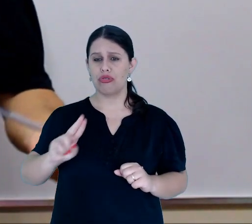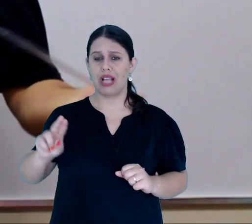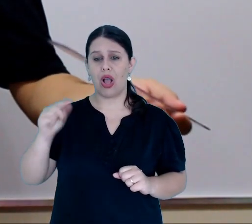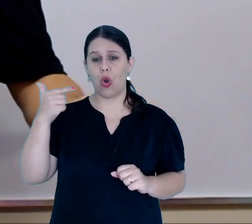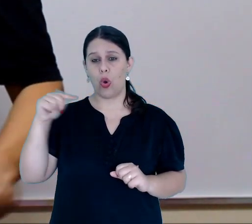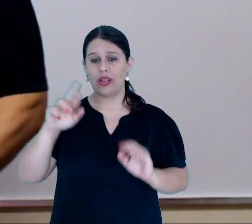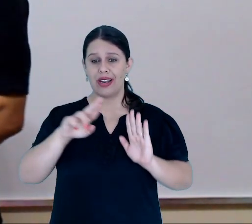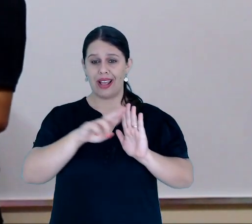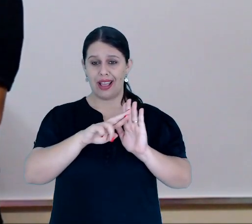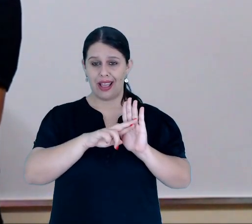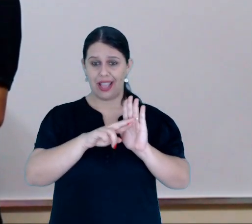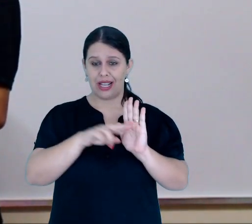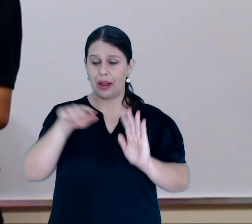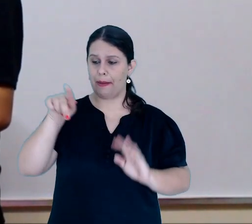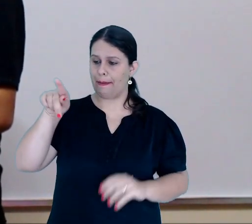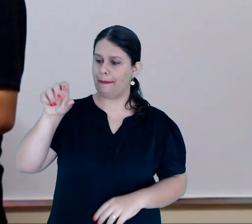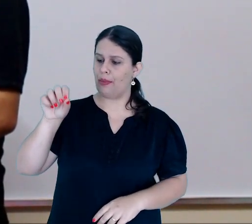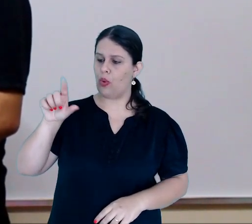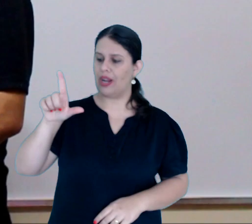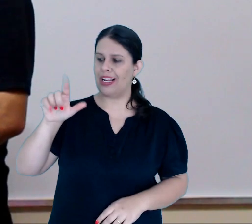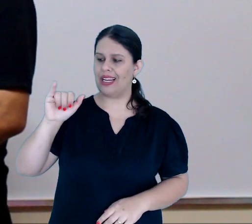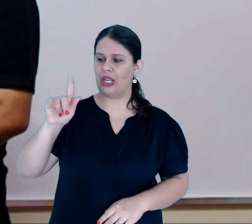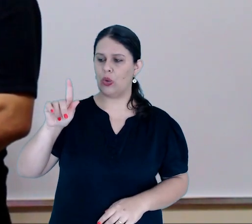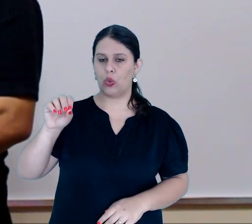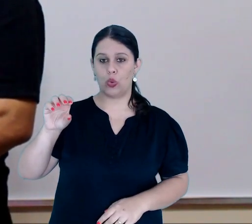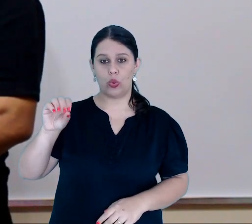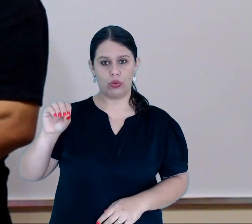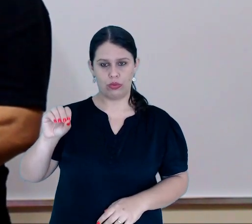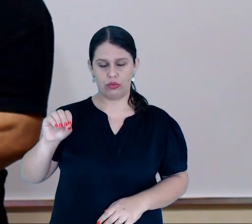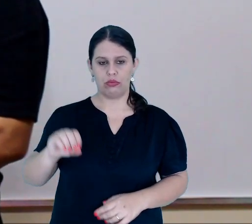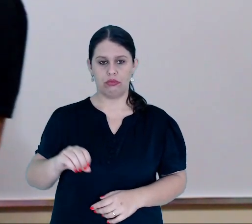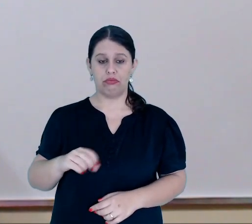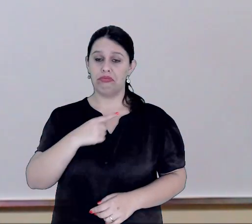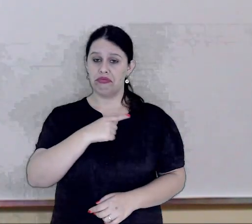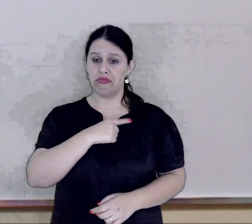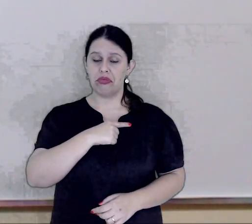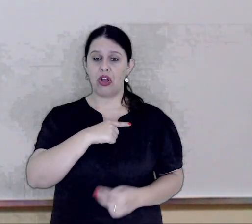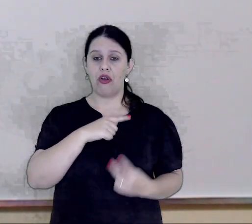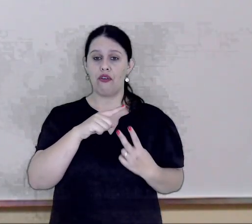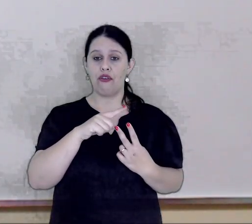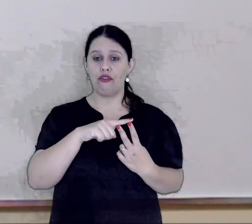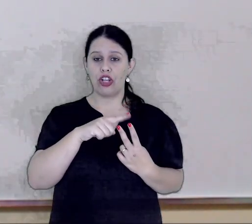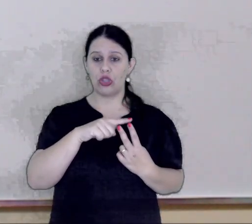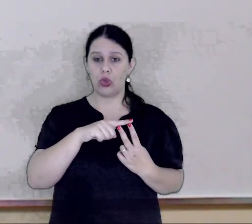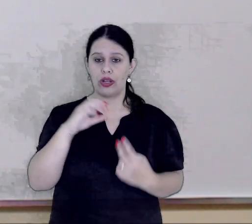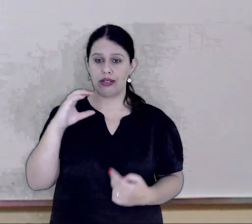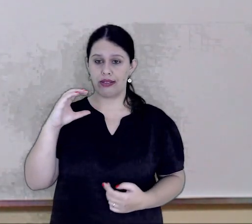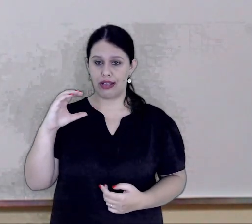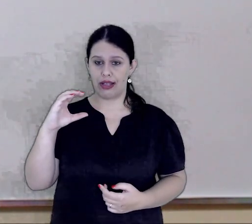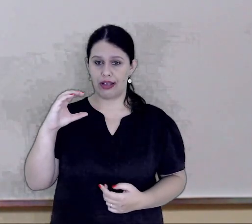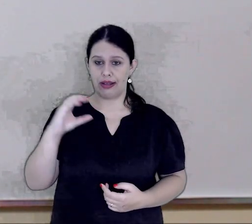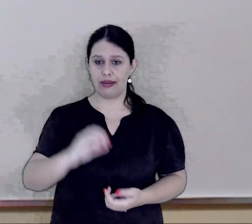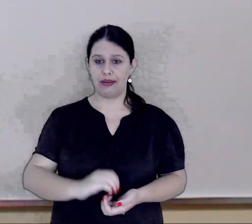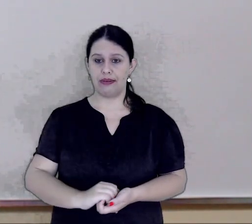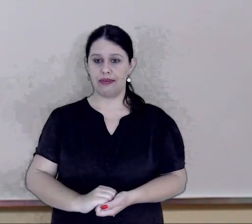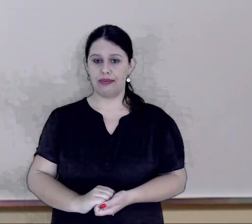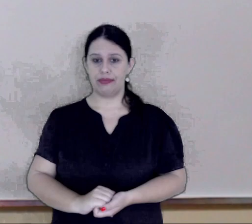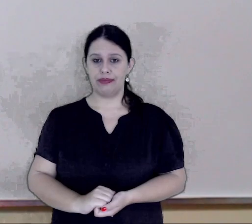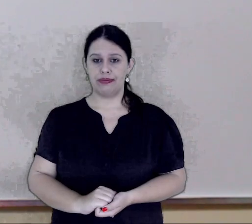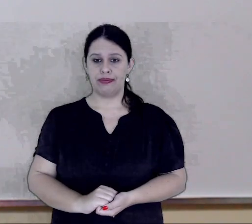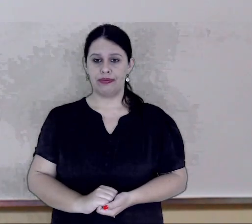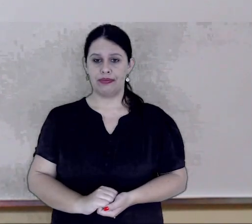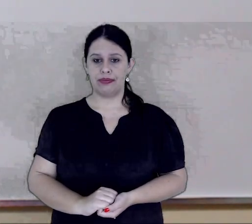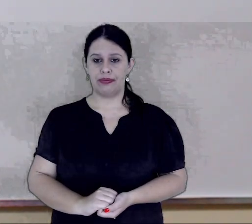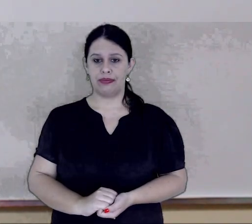poderia ter utilizado também a regra do polígono, correto? Muito bem! Esse aqui é o vetor C